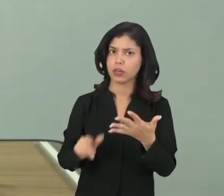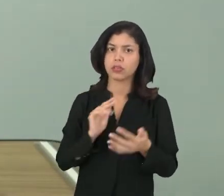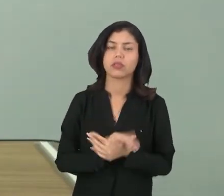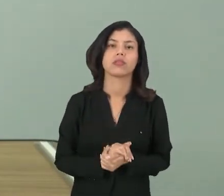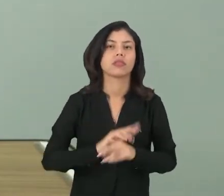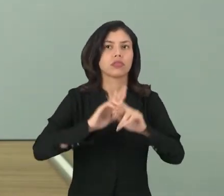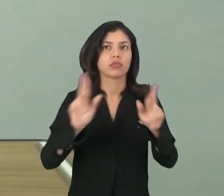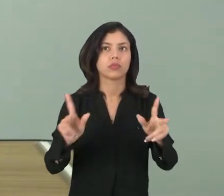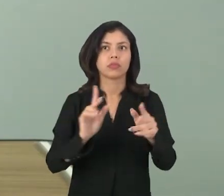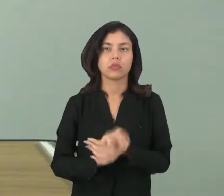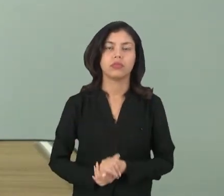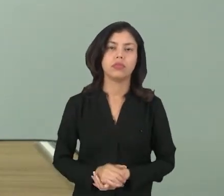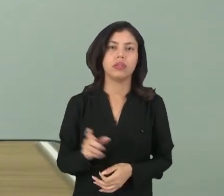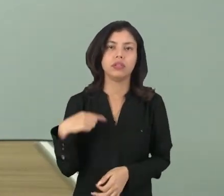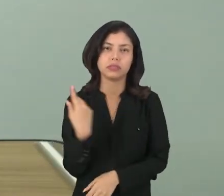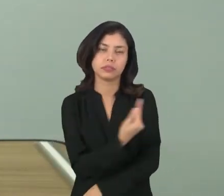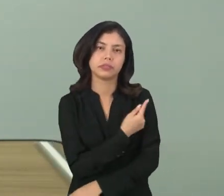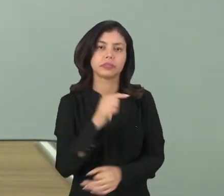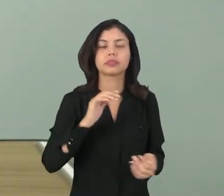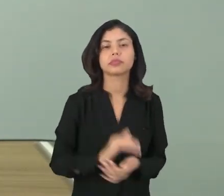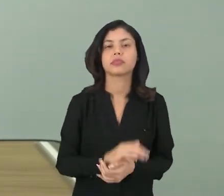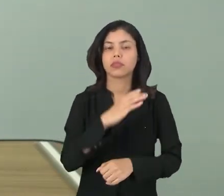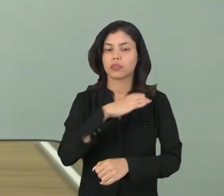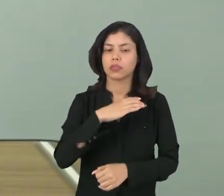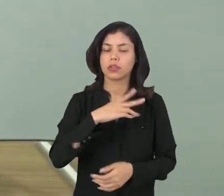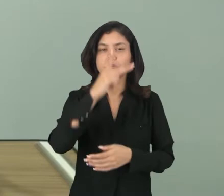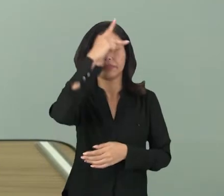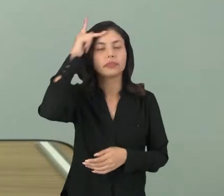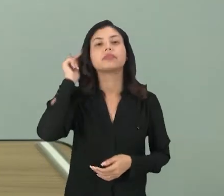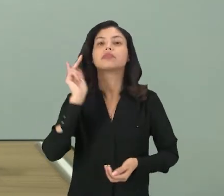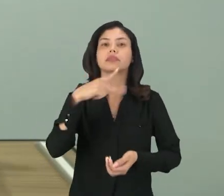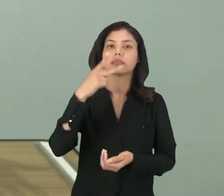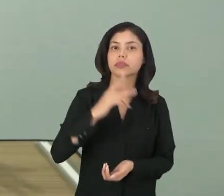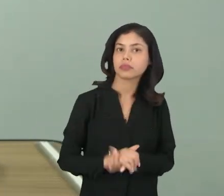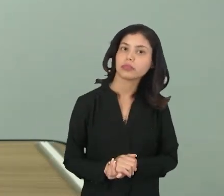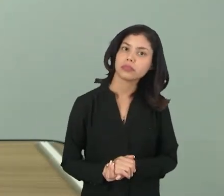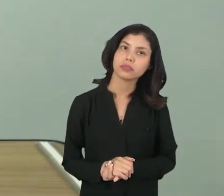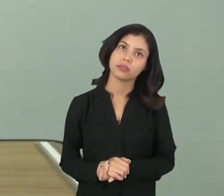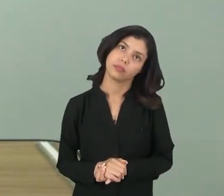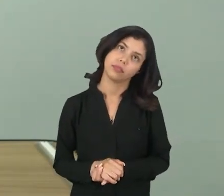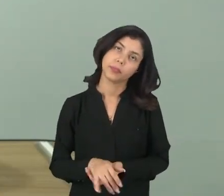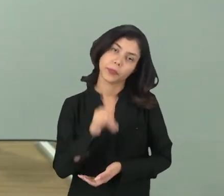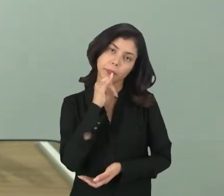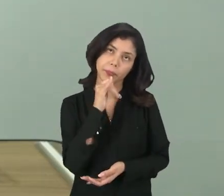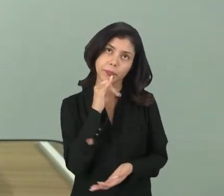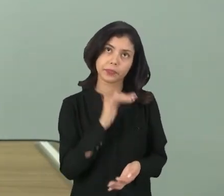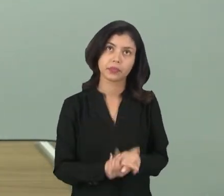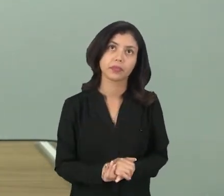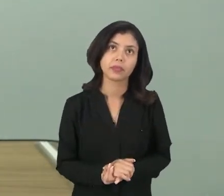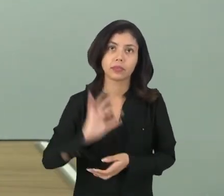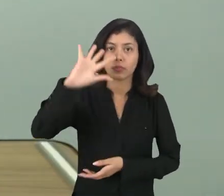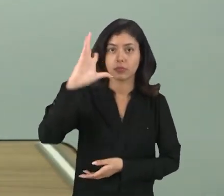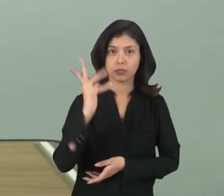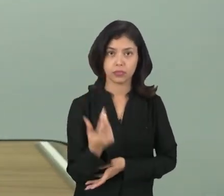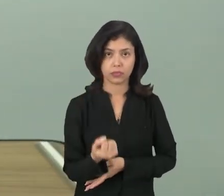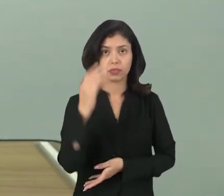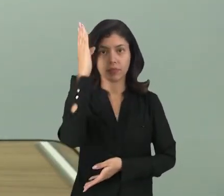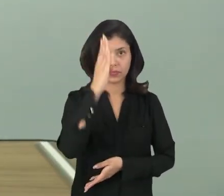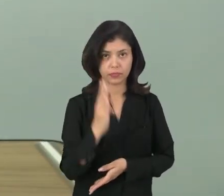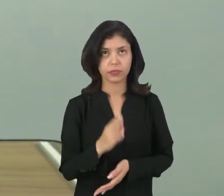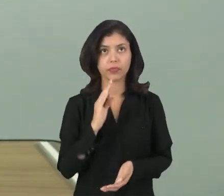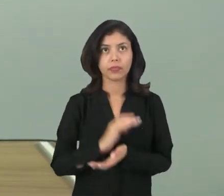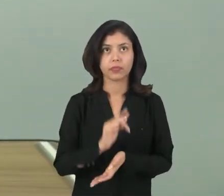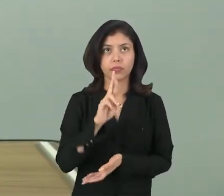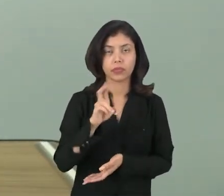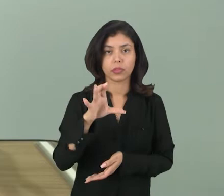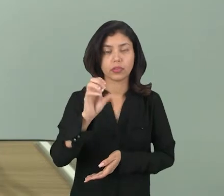Então, aqui na nossa região, na nossa cidade, nós temos pessoas que nós falamos com descendência, por exemplo, de afro-brasileiros com